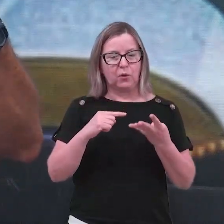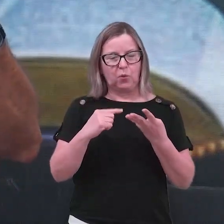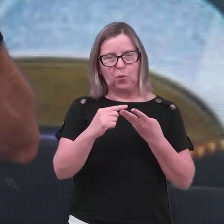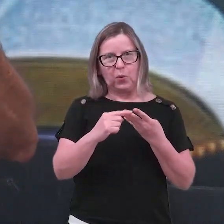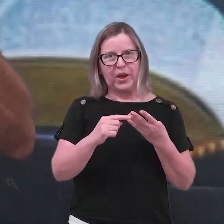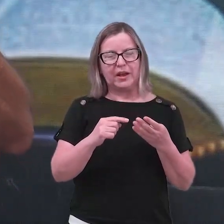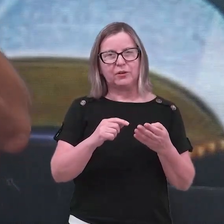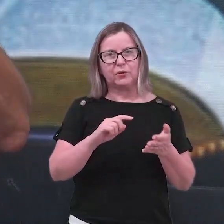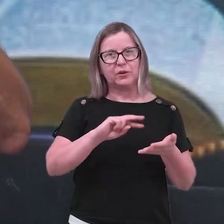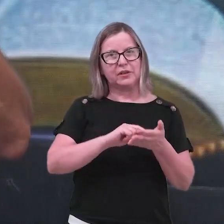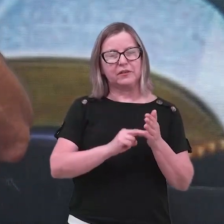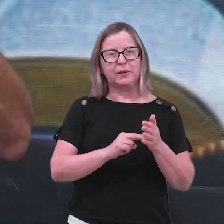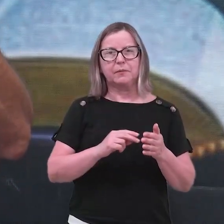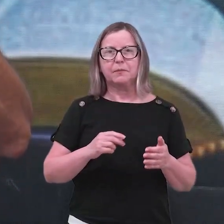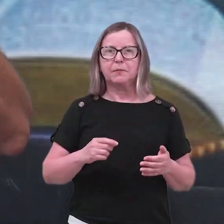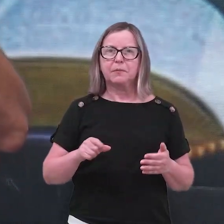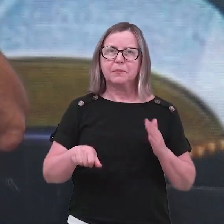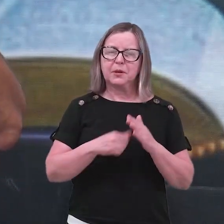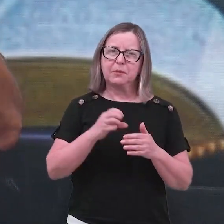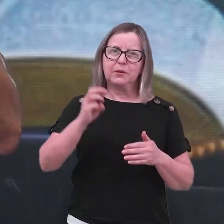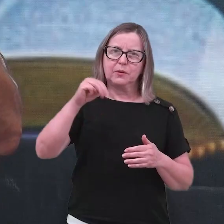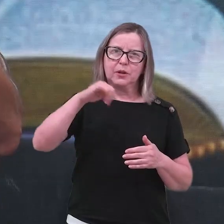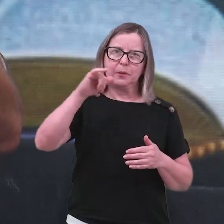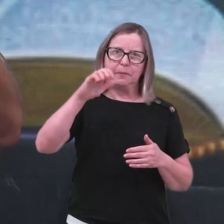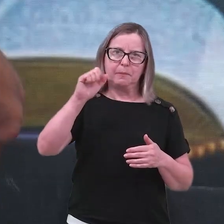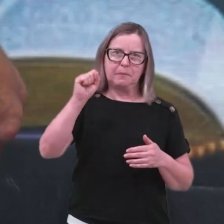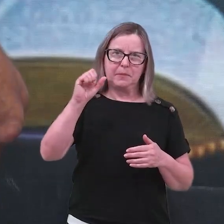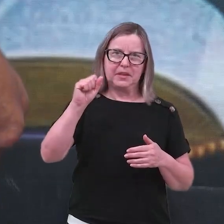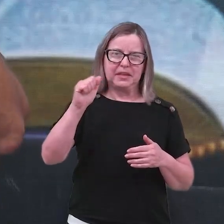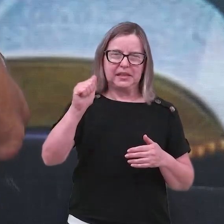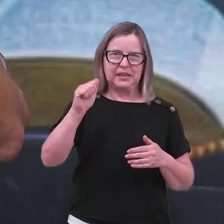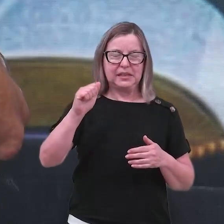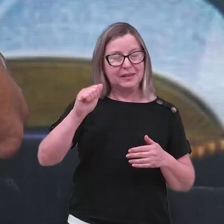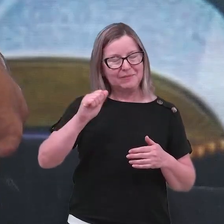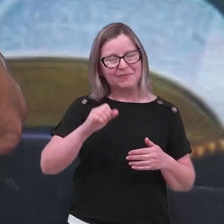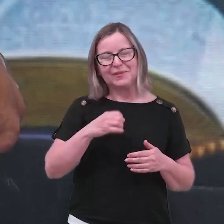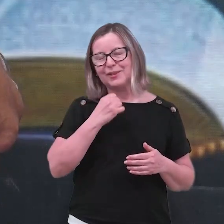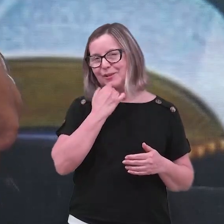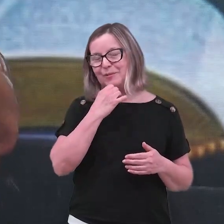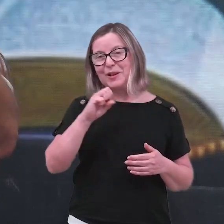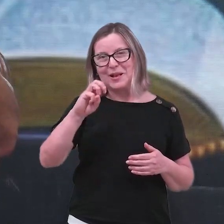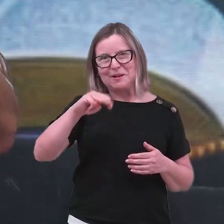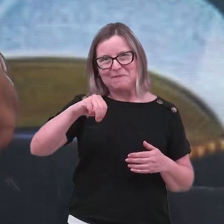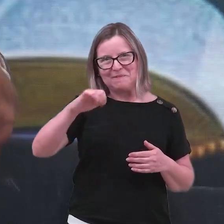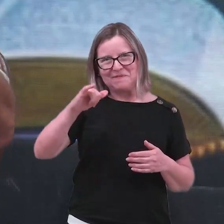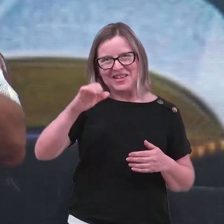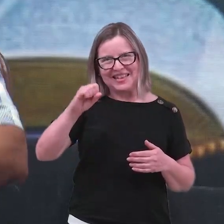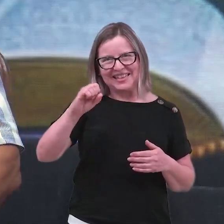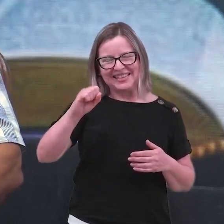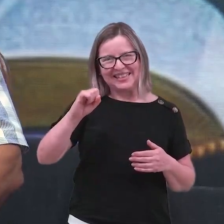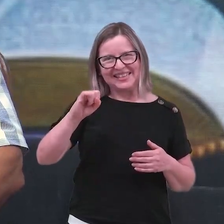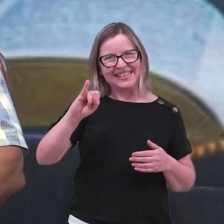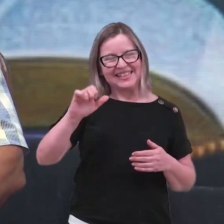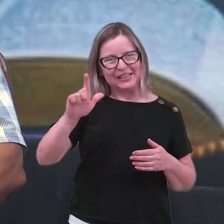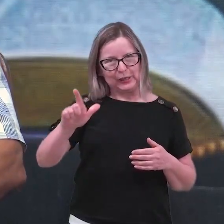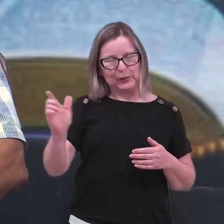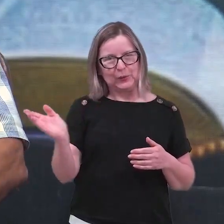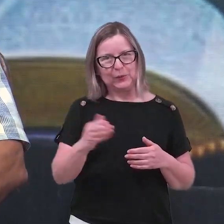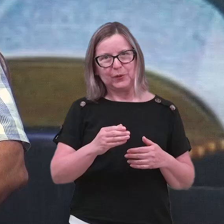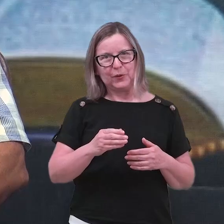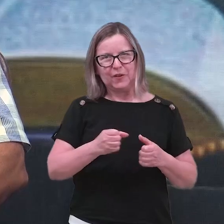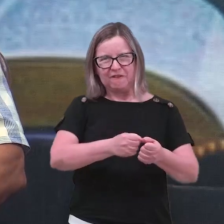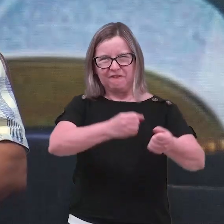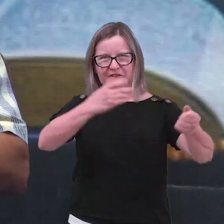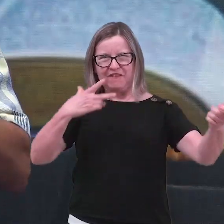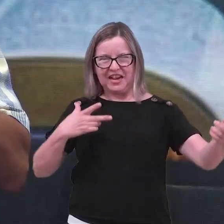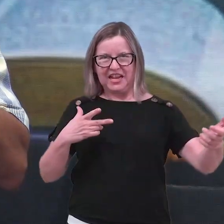míssil. Segundo significado, flecha. Terceiro significado, seta. E o quarto significado,